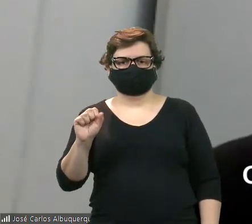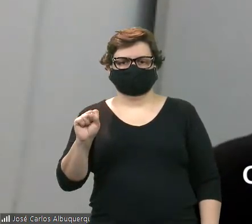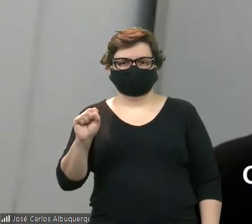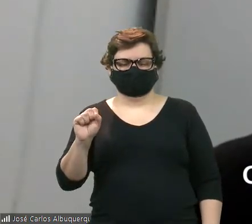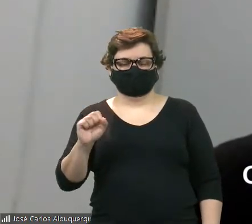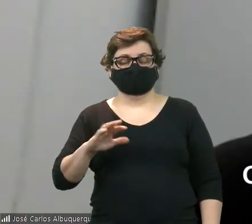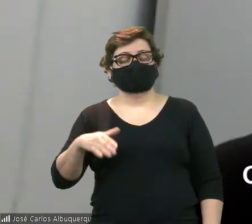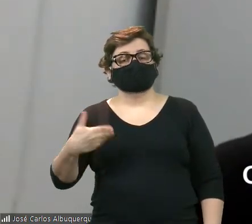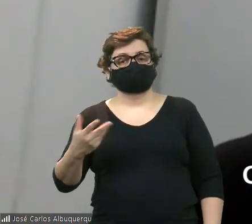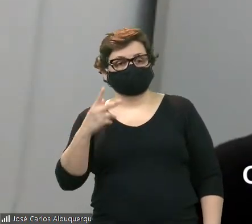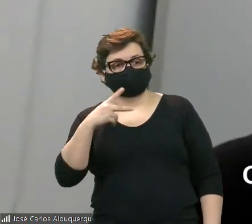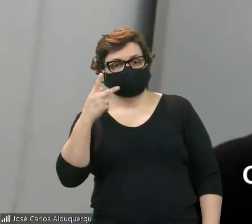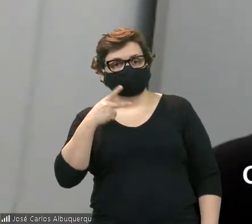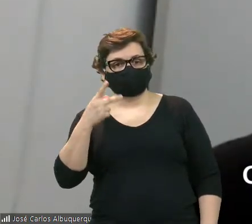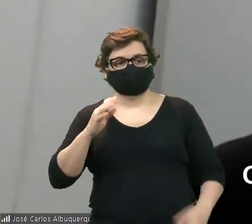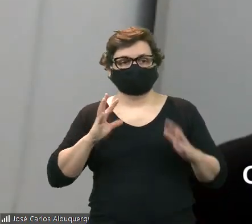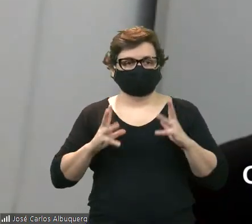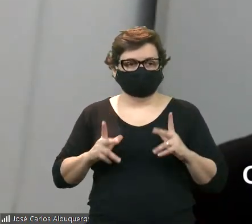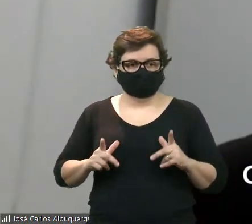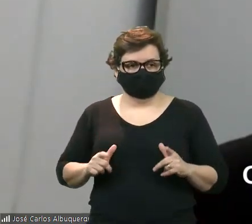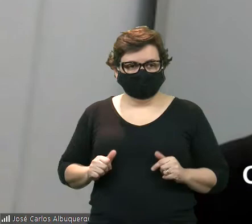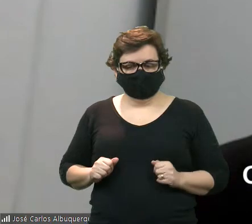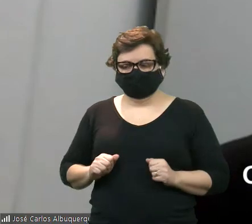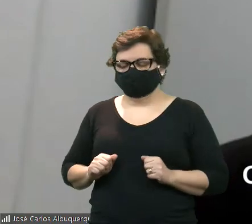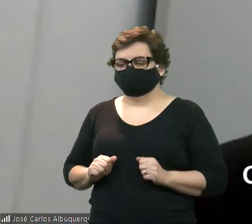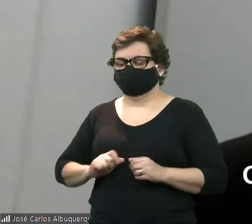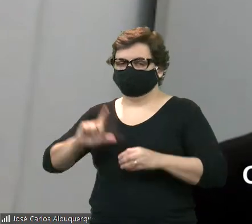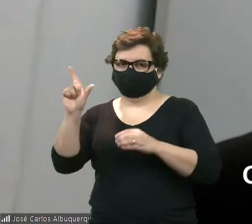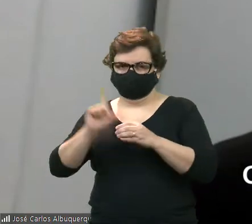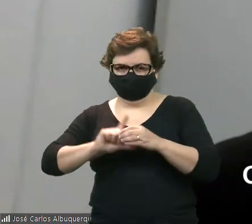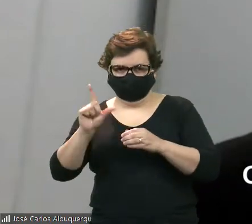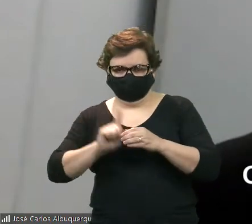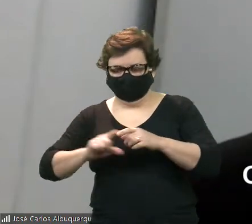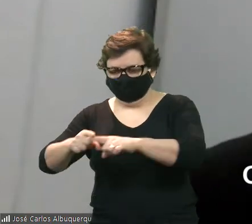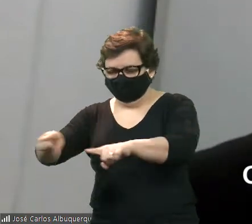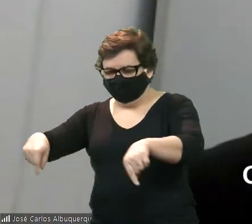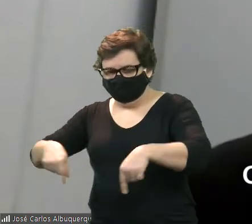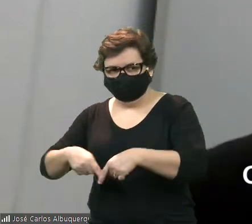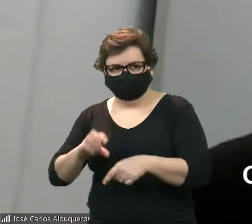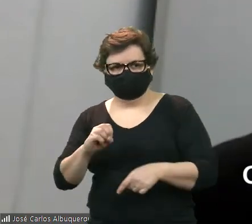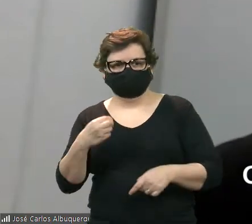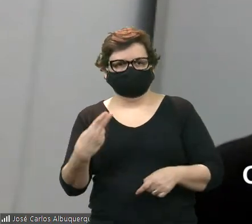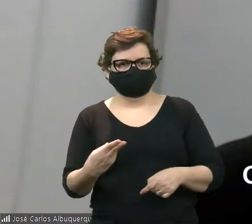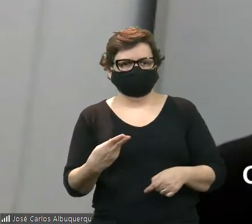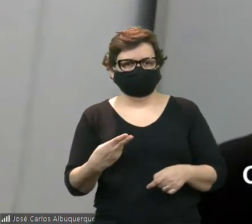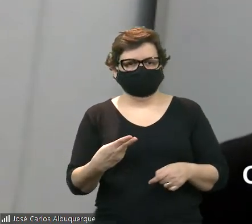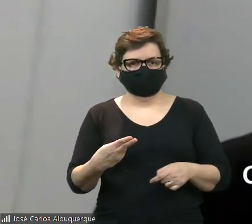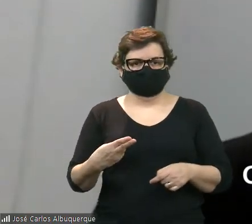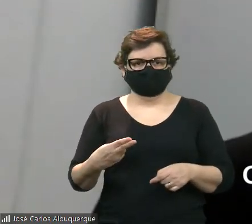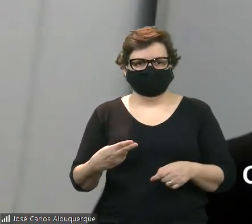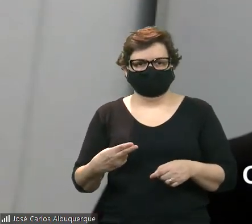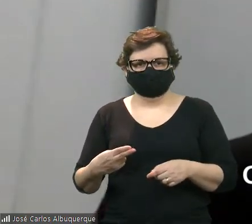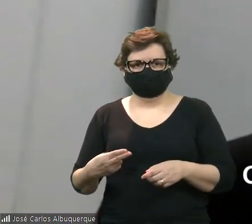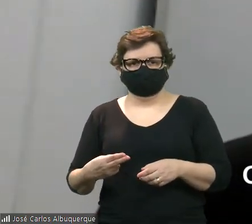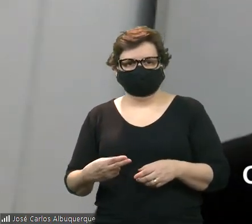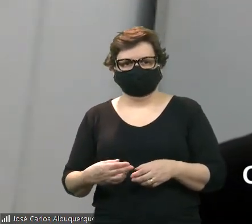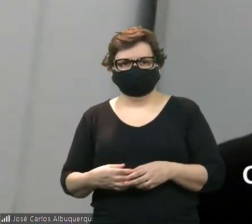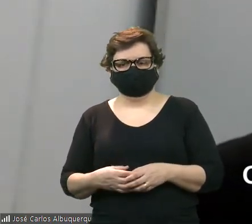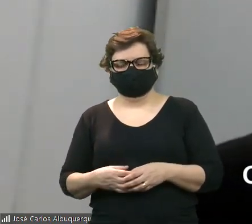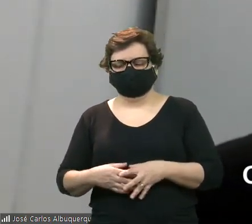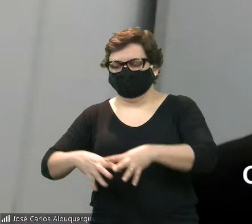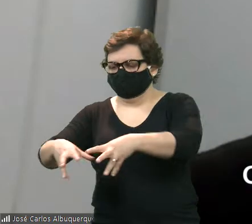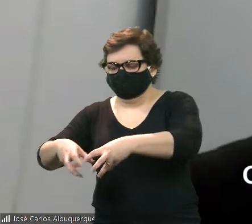limpeza de detritos e lixos em terrenos, ou mesmo retirar os alunos do trote